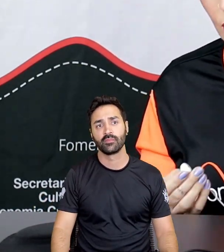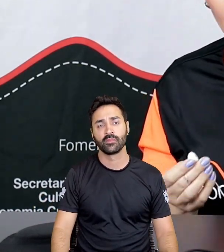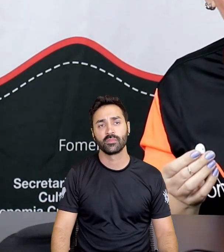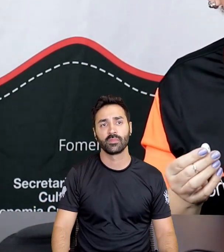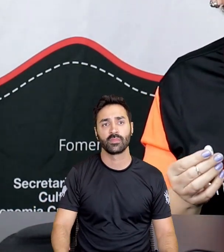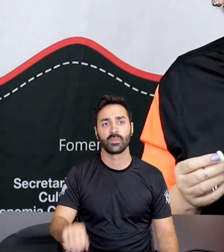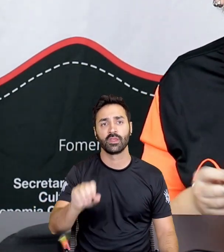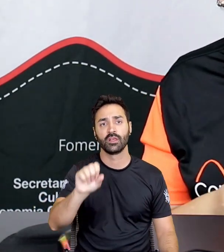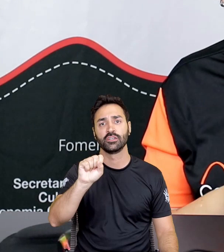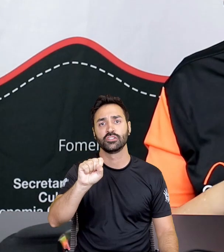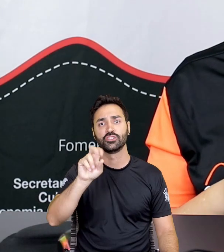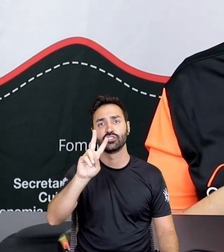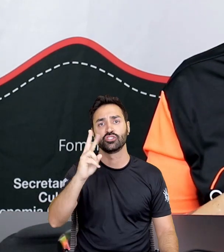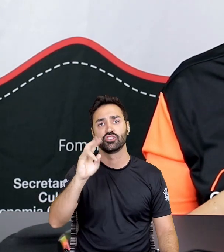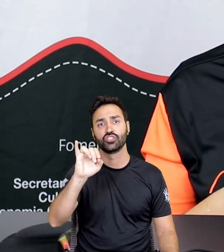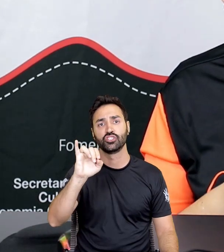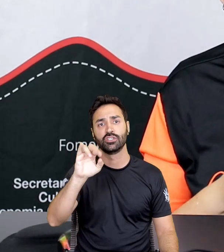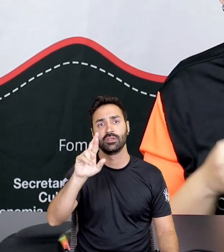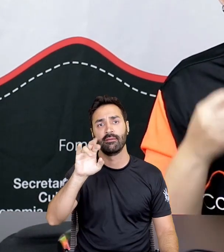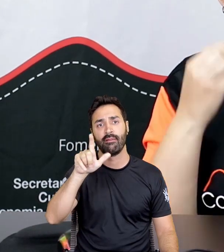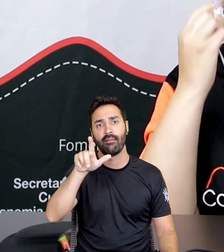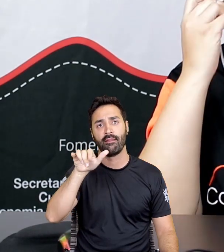Shirley Pereira.